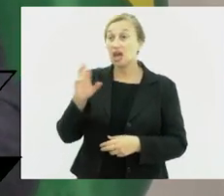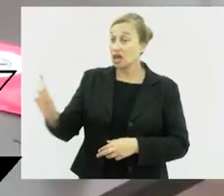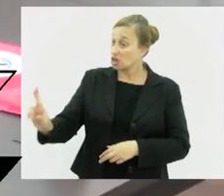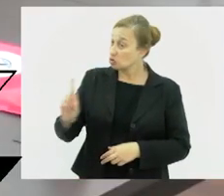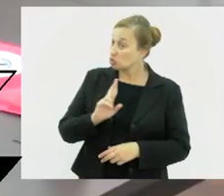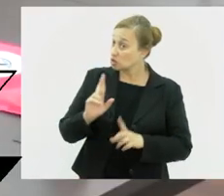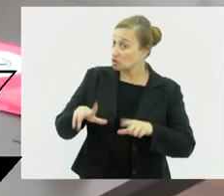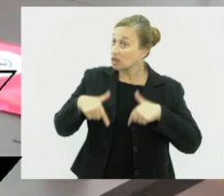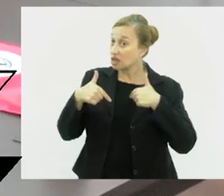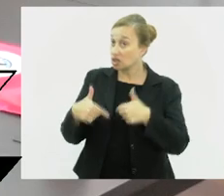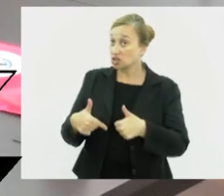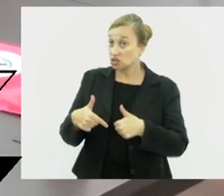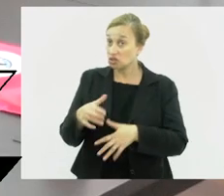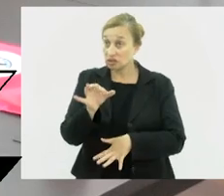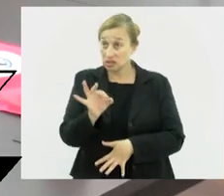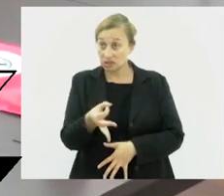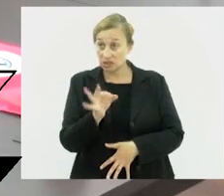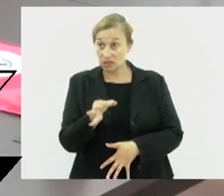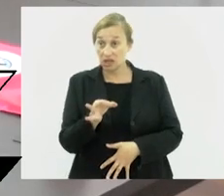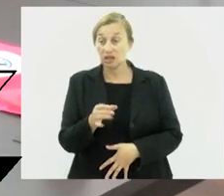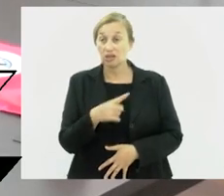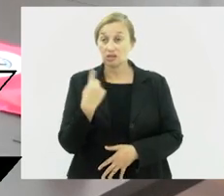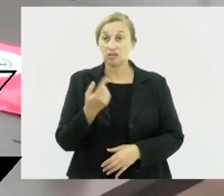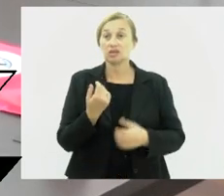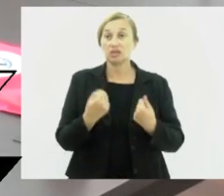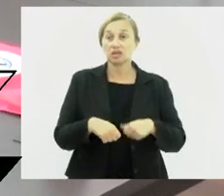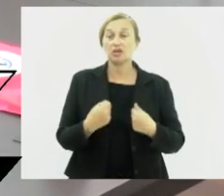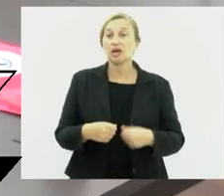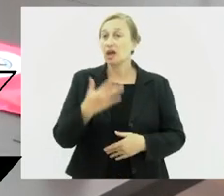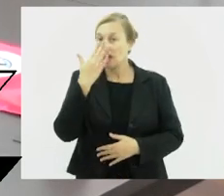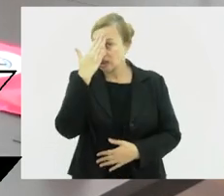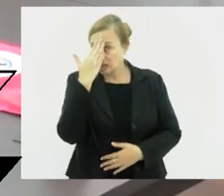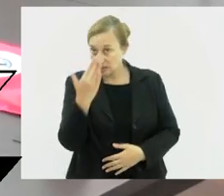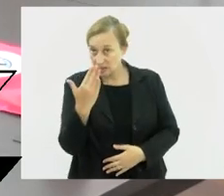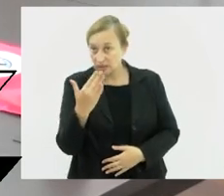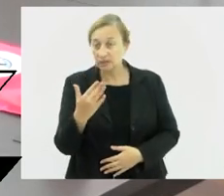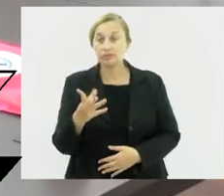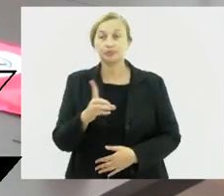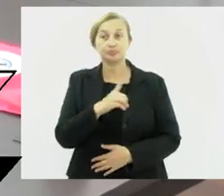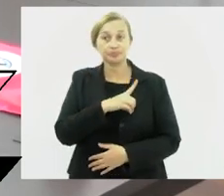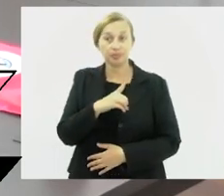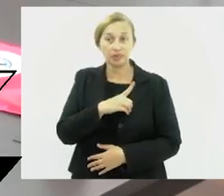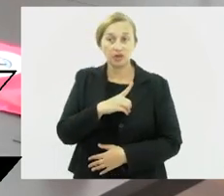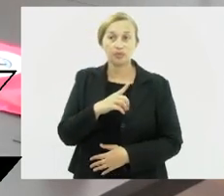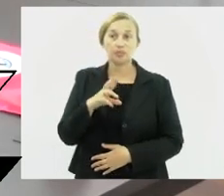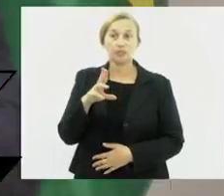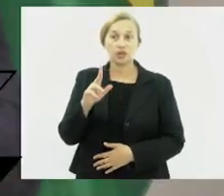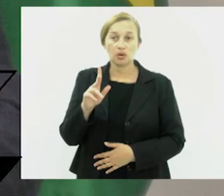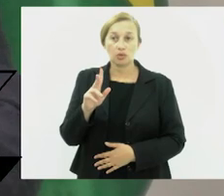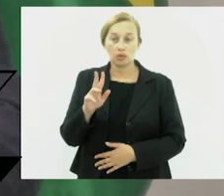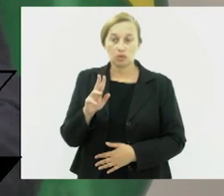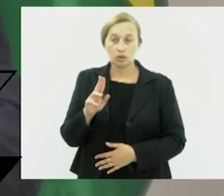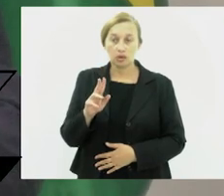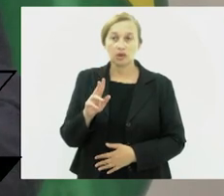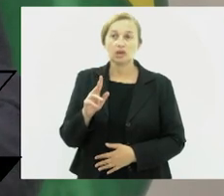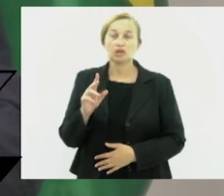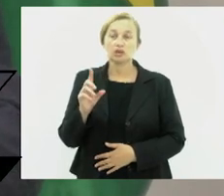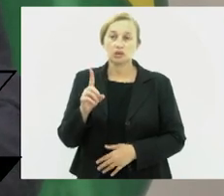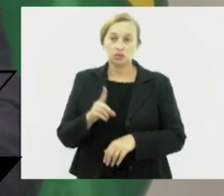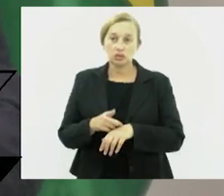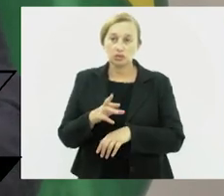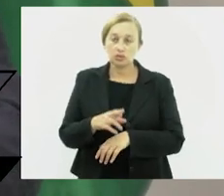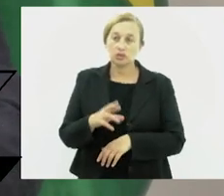as ações pertinentes às nossas demandas. Então, agradecer o delegado doutor Wellington Pereira e também o doutor Damasceno por